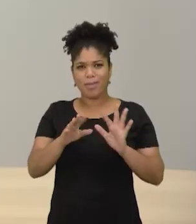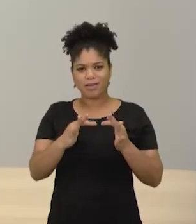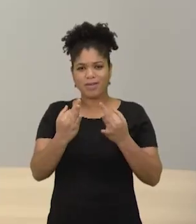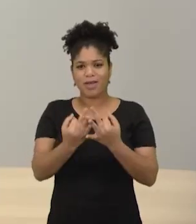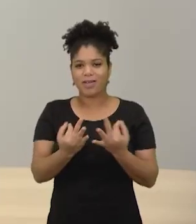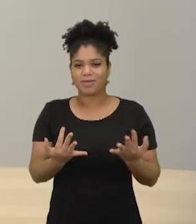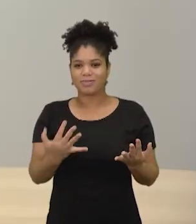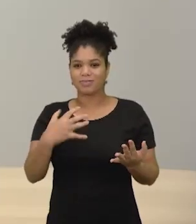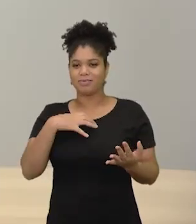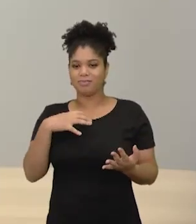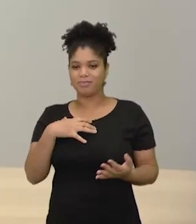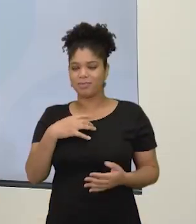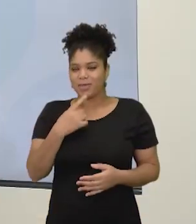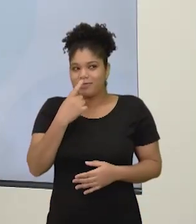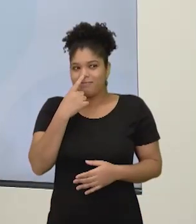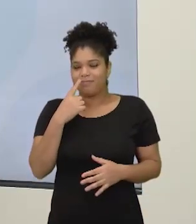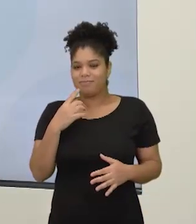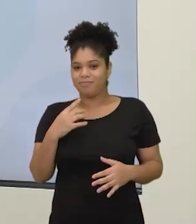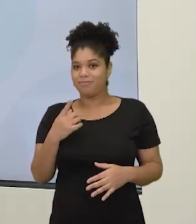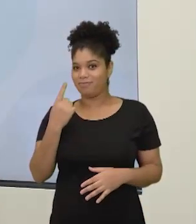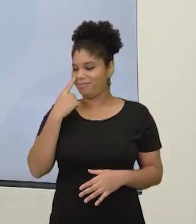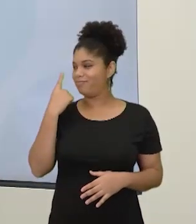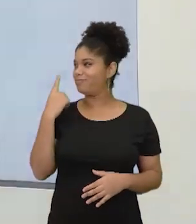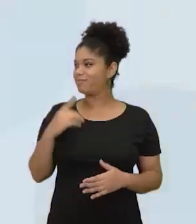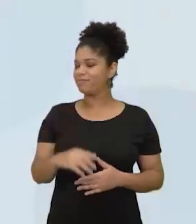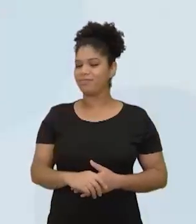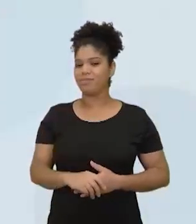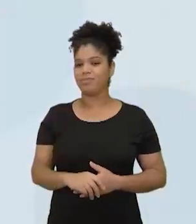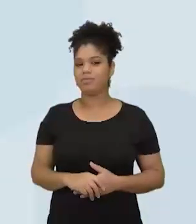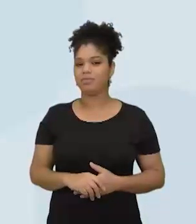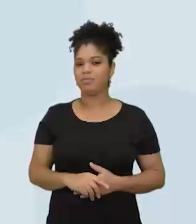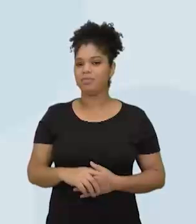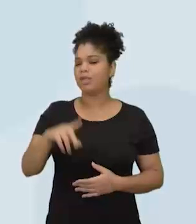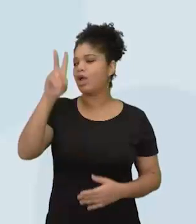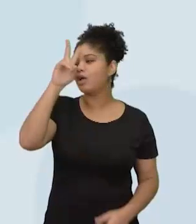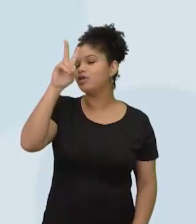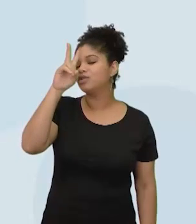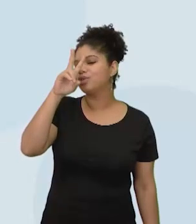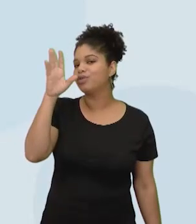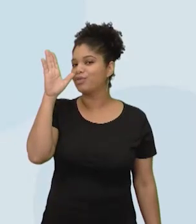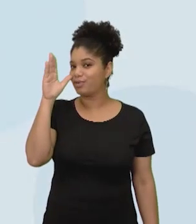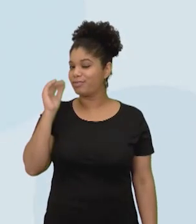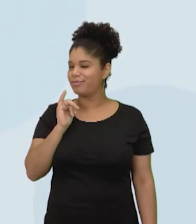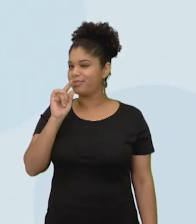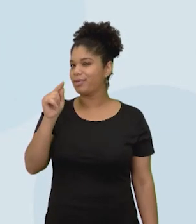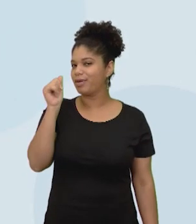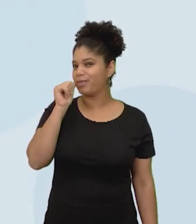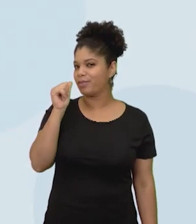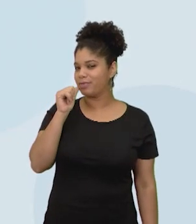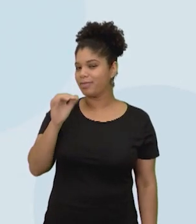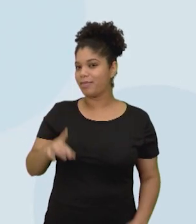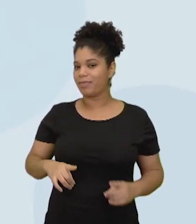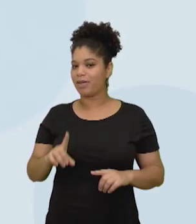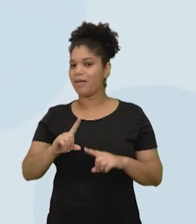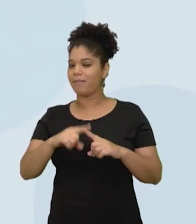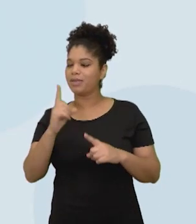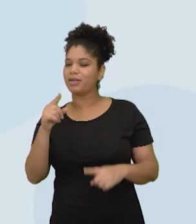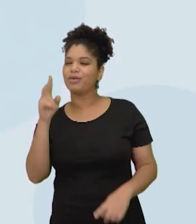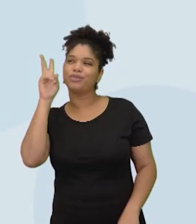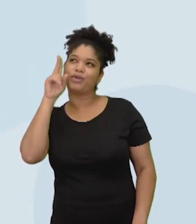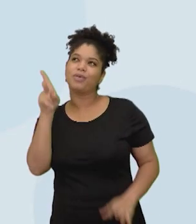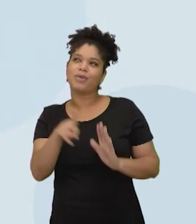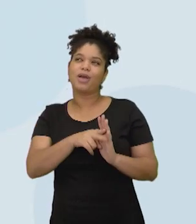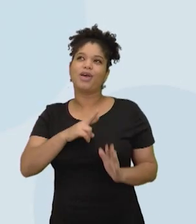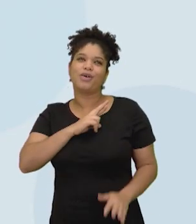prima. Maravilhoso. Olha só, volta na tela agora. É uma história curiosa que vou lhe contar, minha prima, mas é uma história e não um romance.